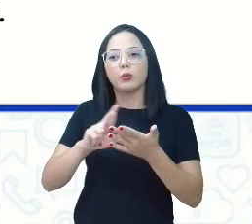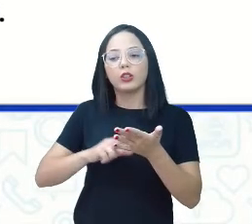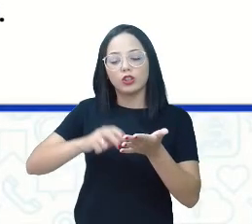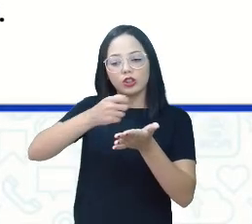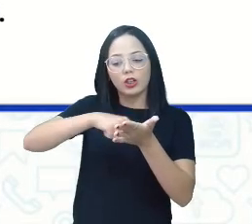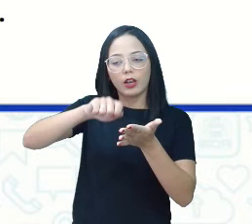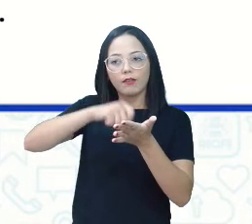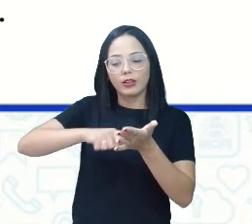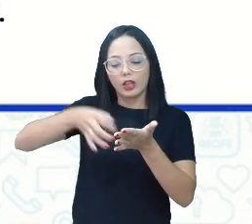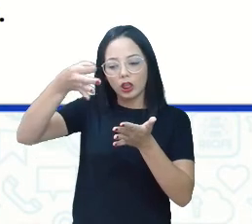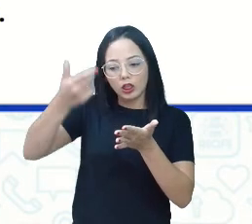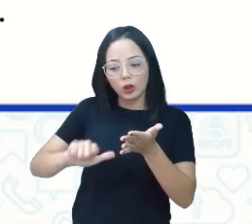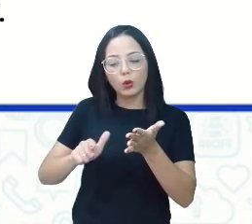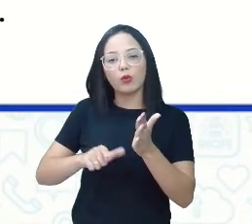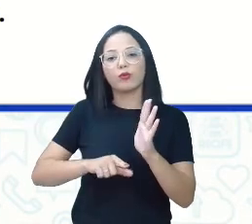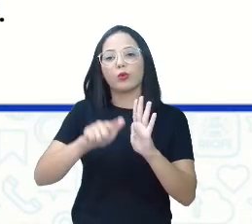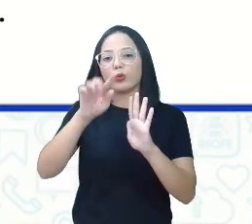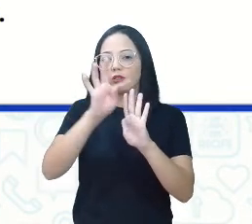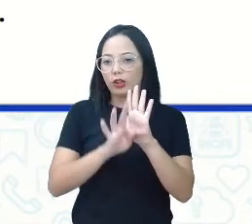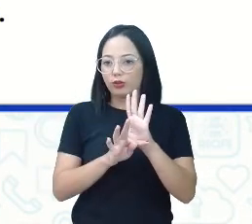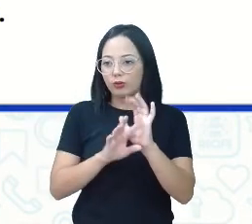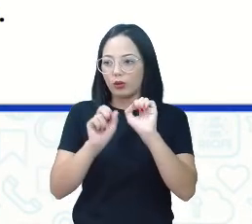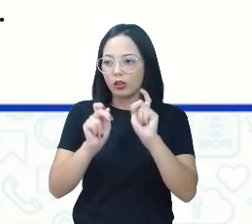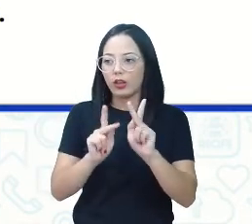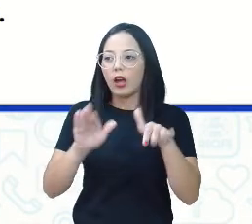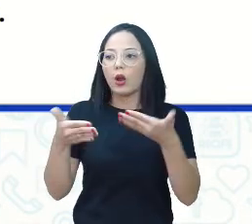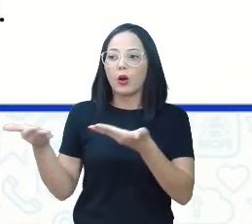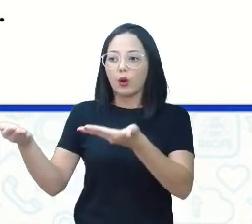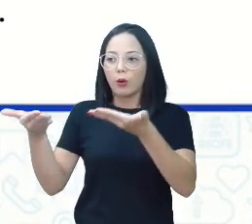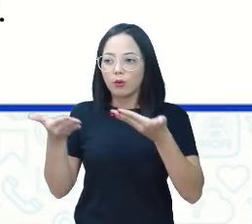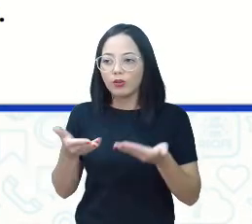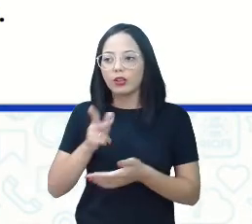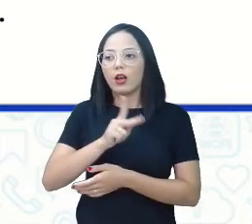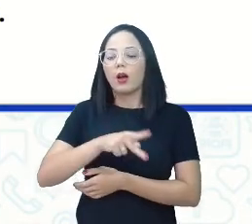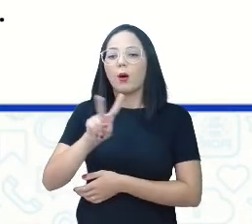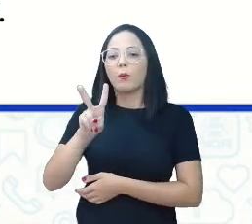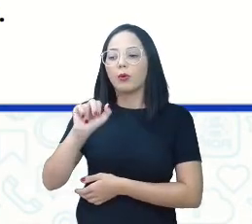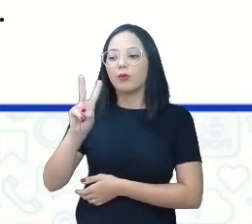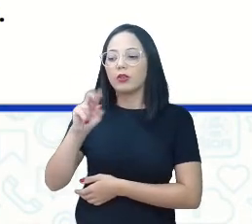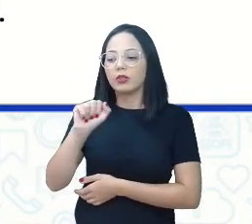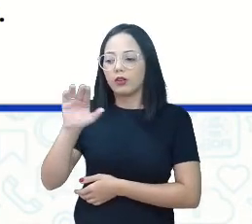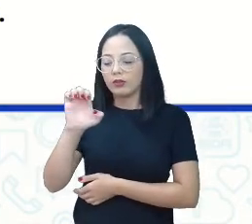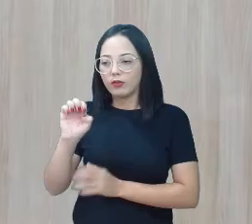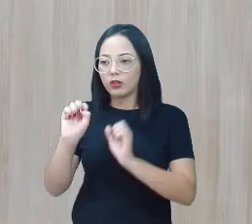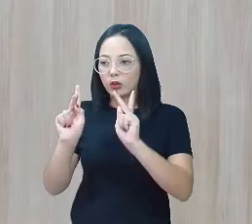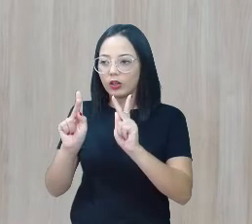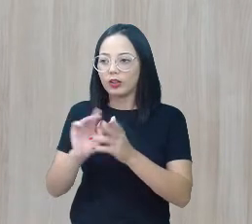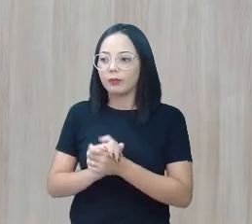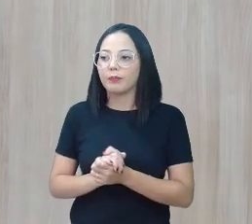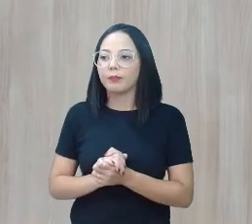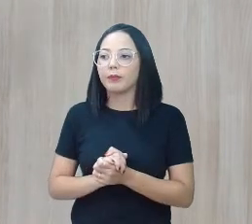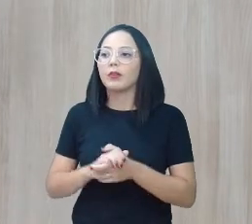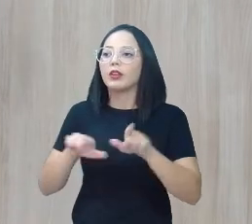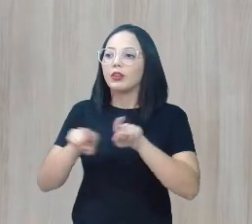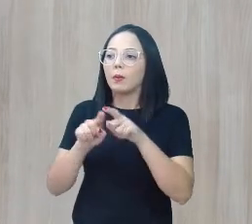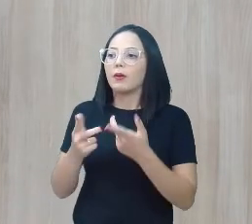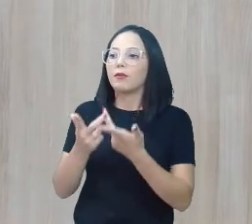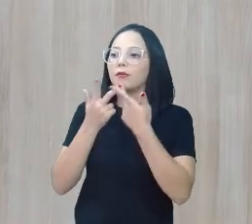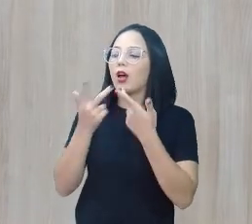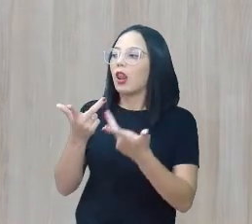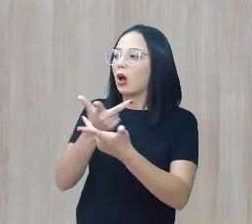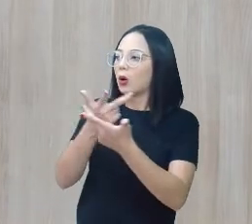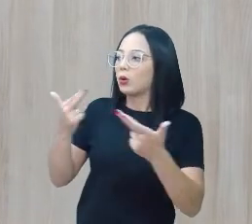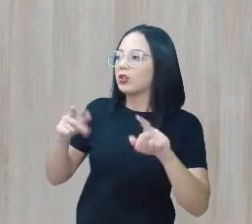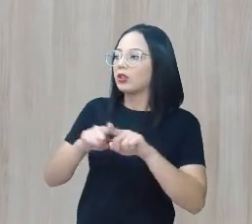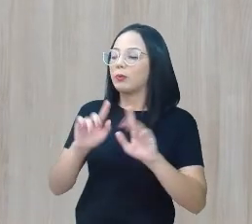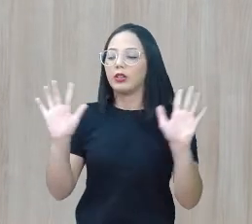reescrevesse esse texto aqui, tá bom? Então, eu vou passar para a professora Viviane e falar alguma